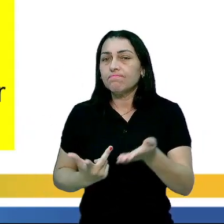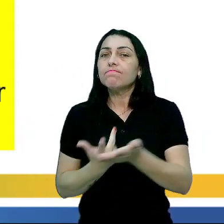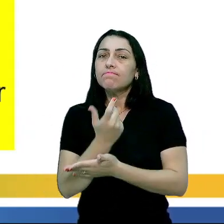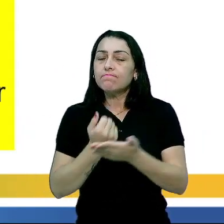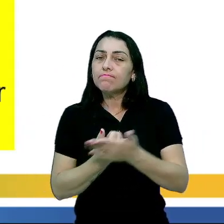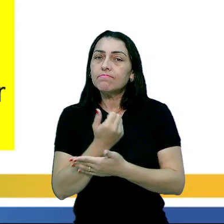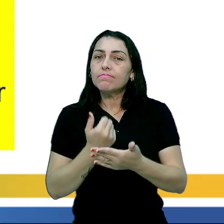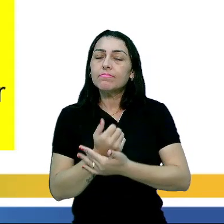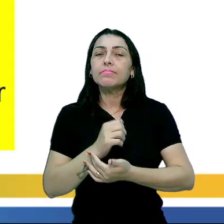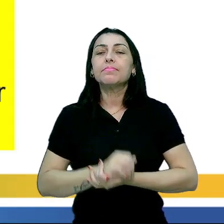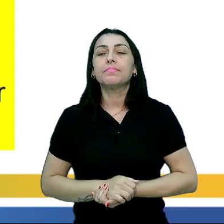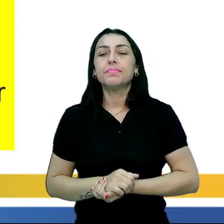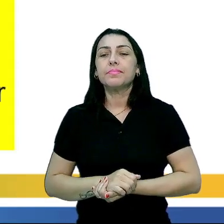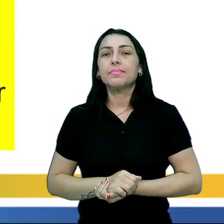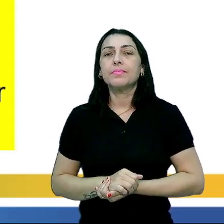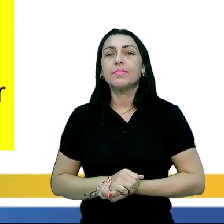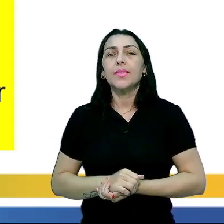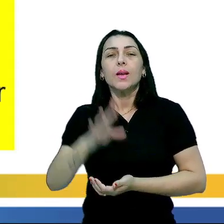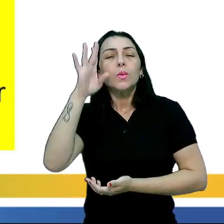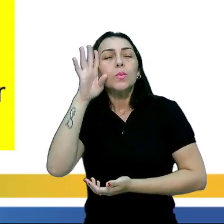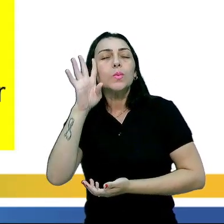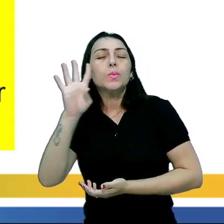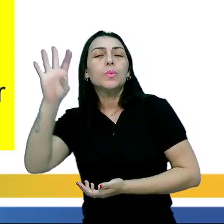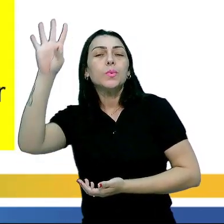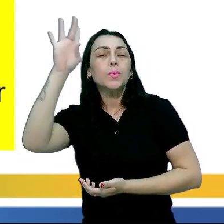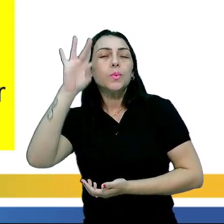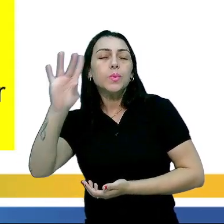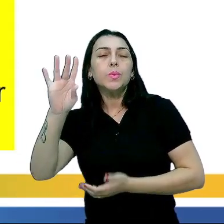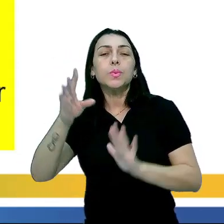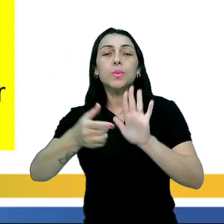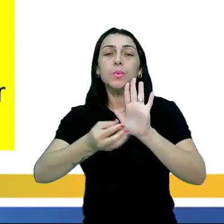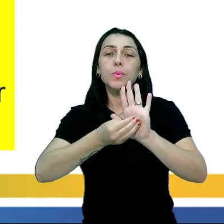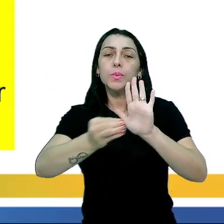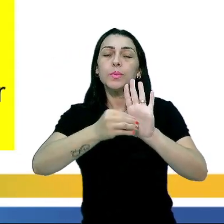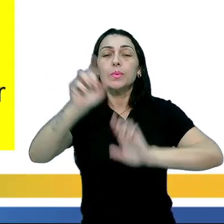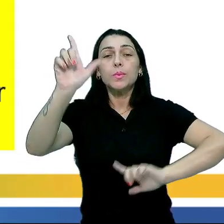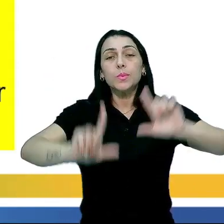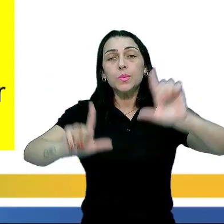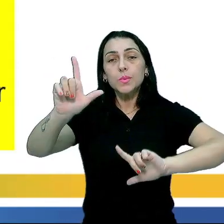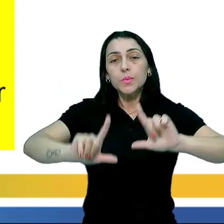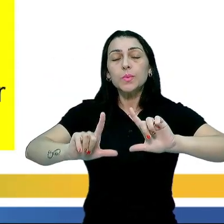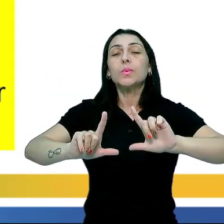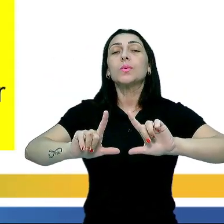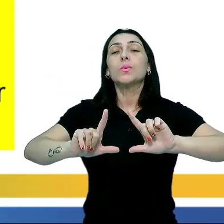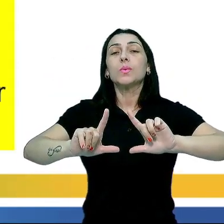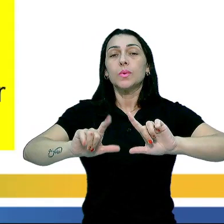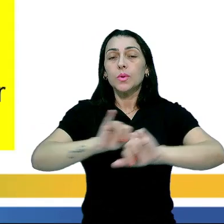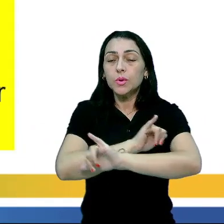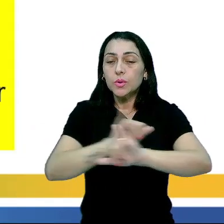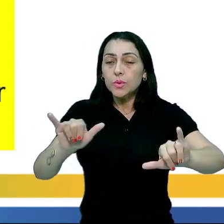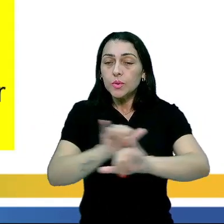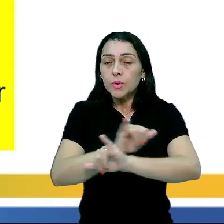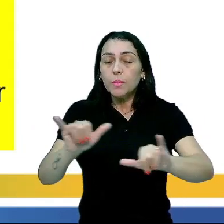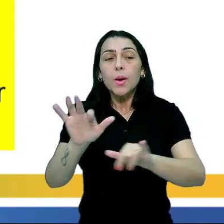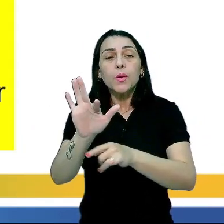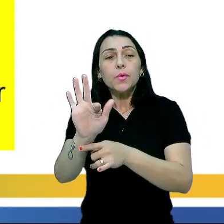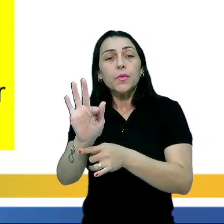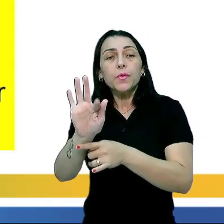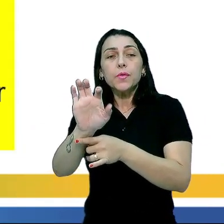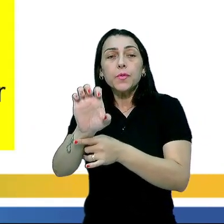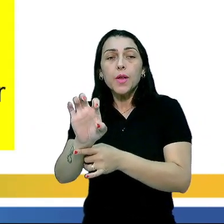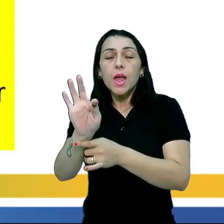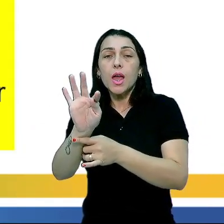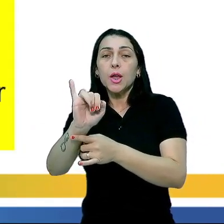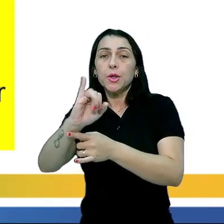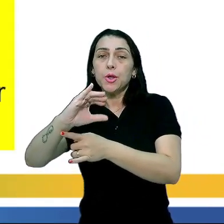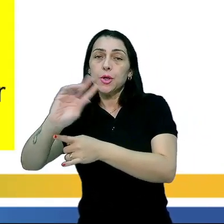essa é a mágica da publicidade. Essa mágica é o que nós estamos chamando aí de fetiche, e num